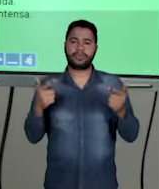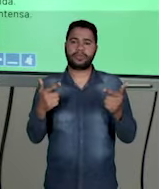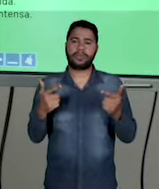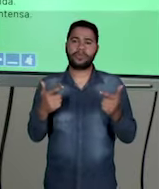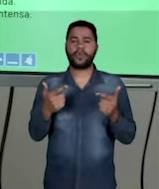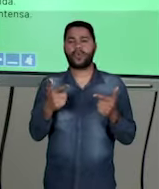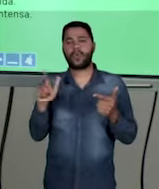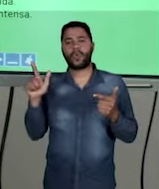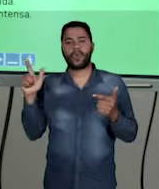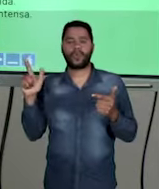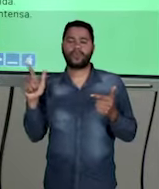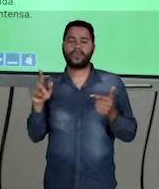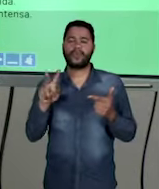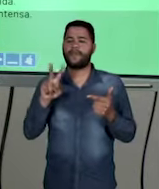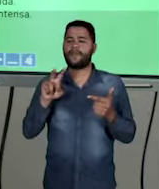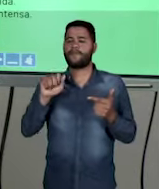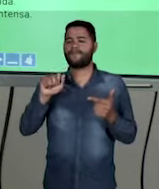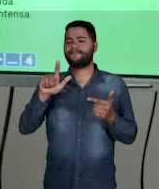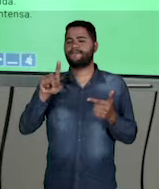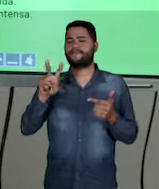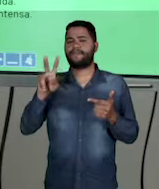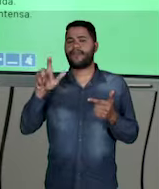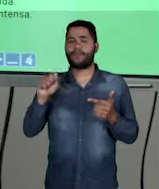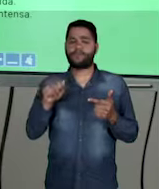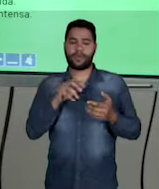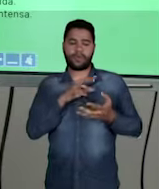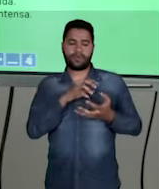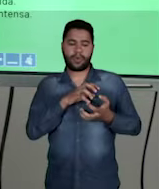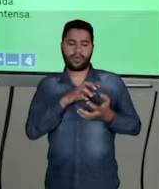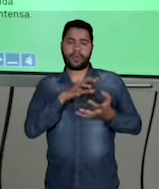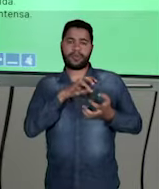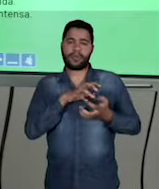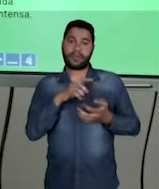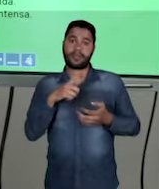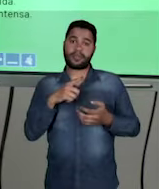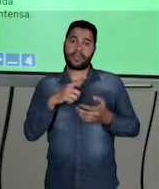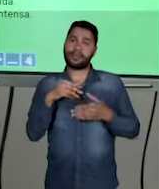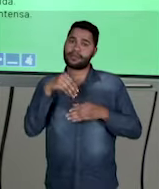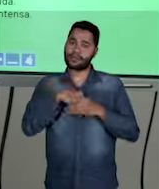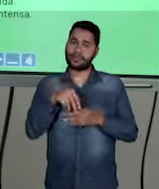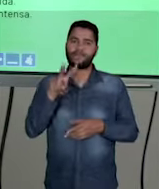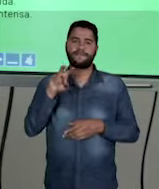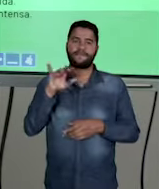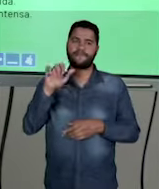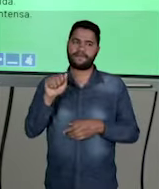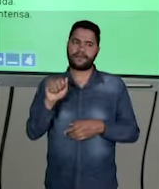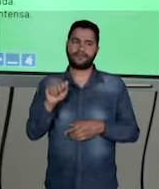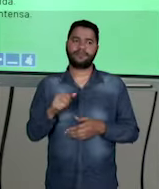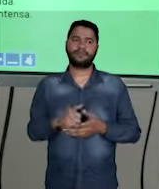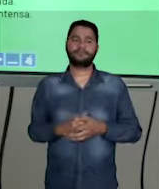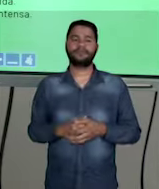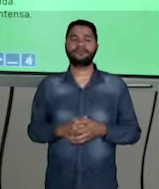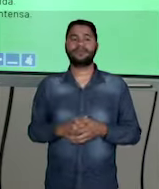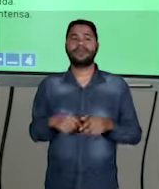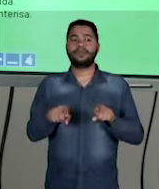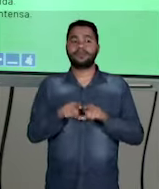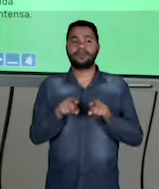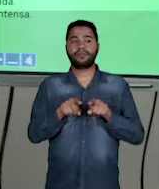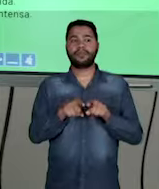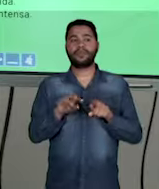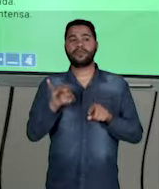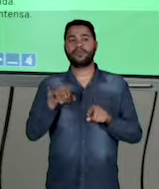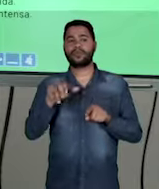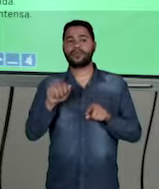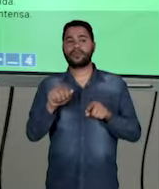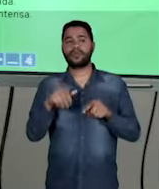de válvulas, porque válvula a gente vê nas veias. Túnica muscular desenvolvida também não, porque isso é característica das artérias.